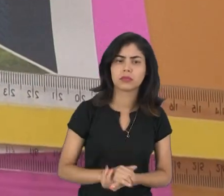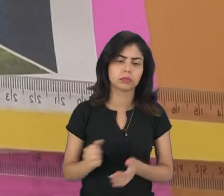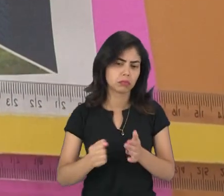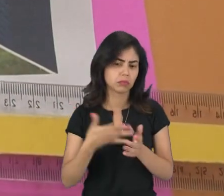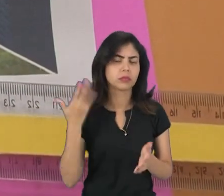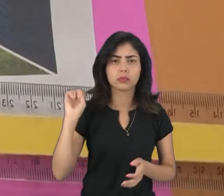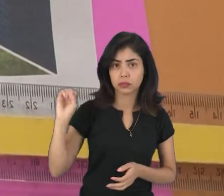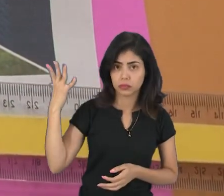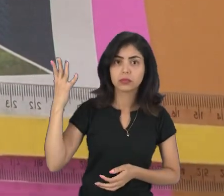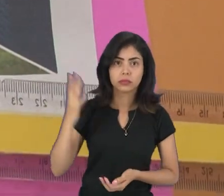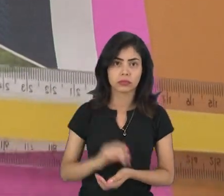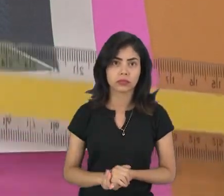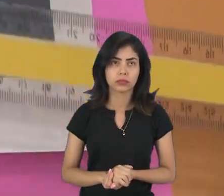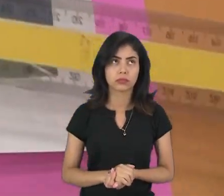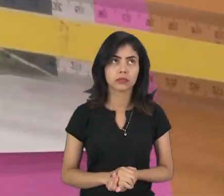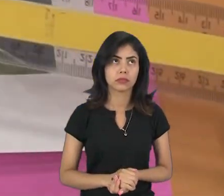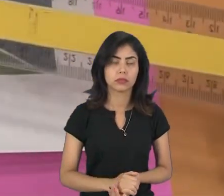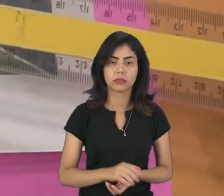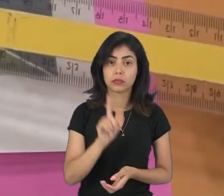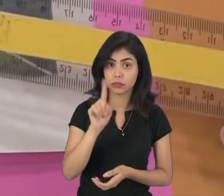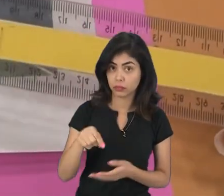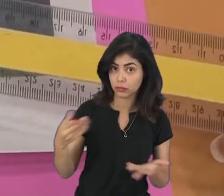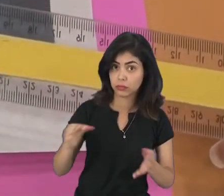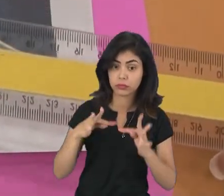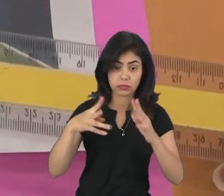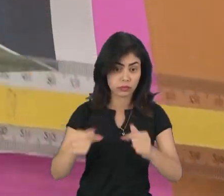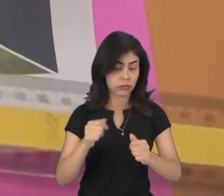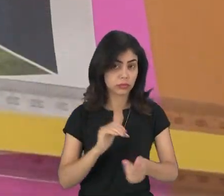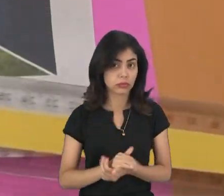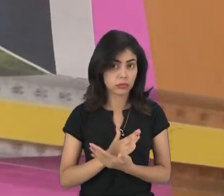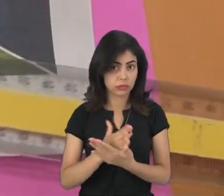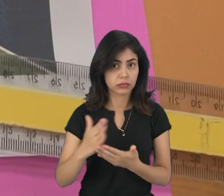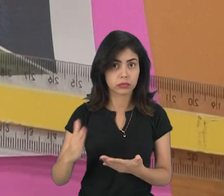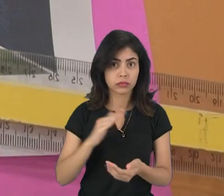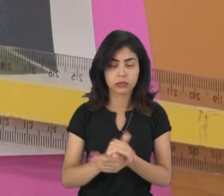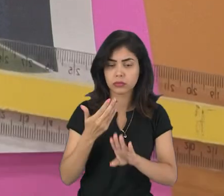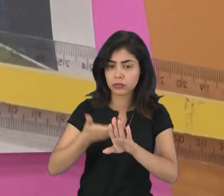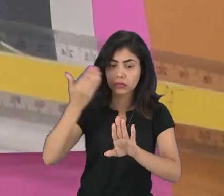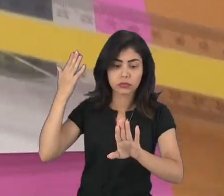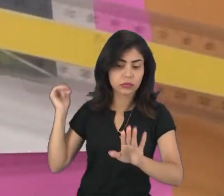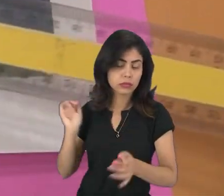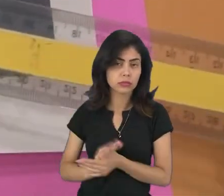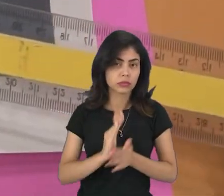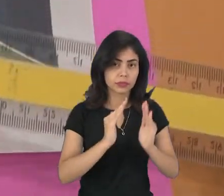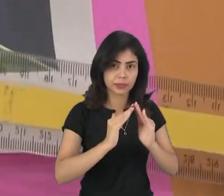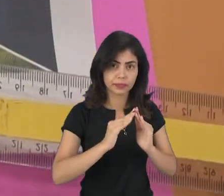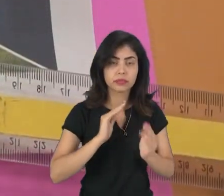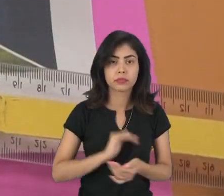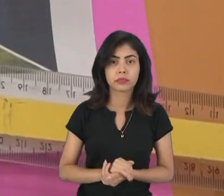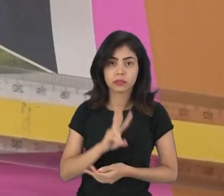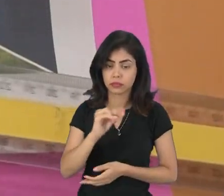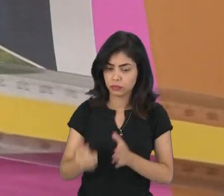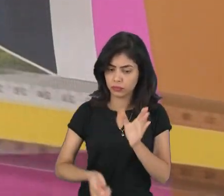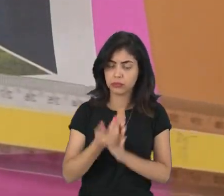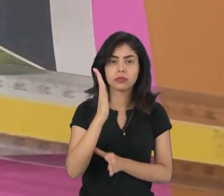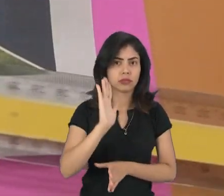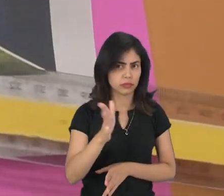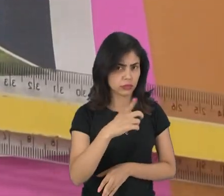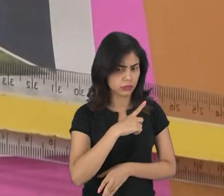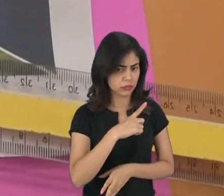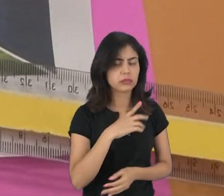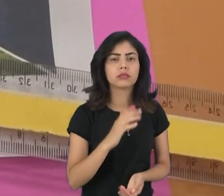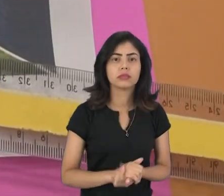muitas mudanças ocorreram? Será que tudo no início, antes dessa casa existir, já tinha